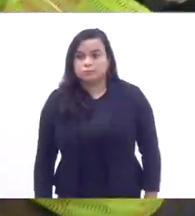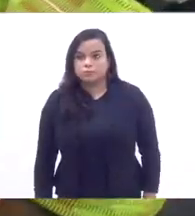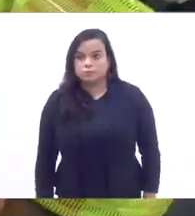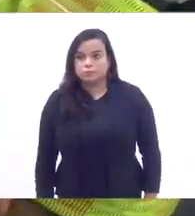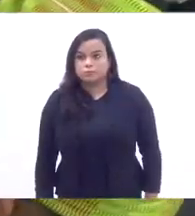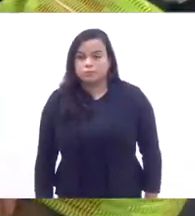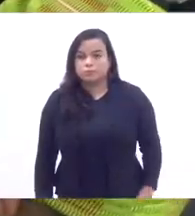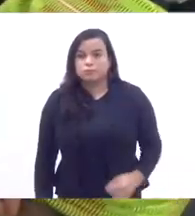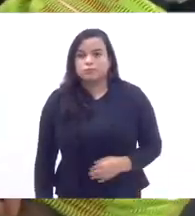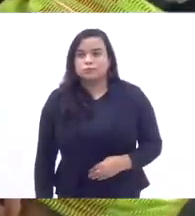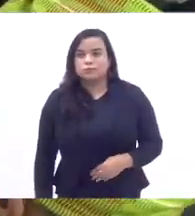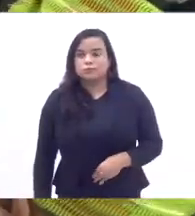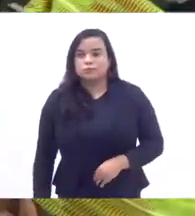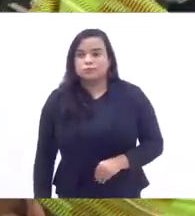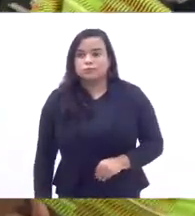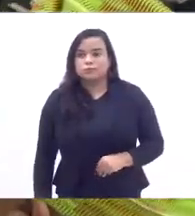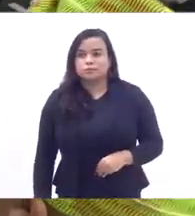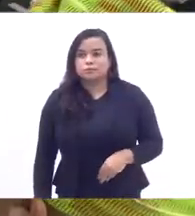faltando.